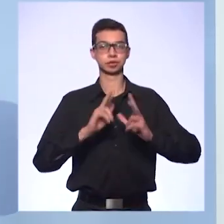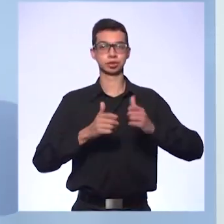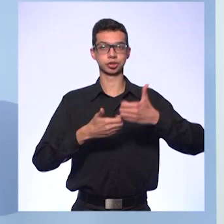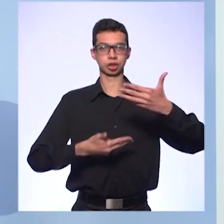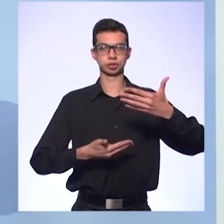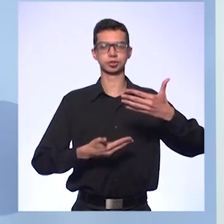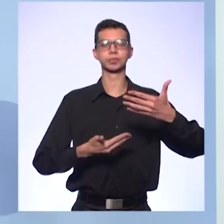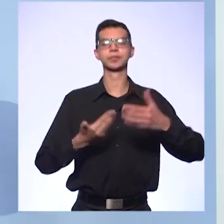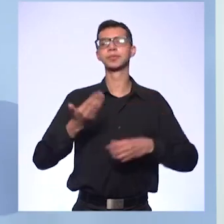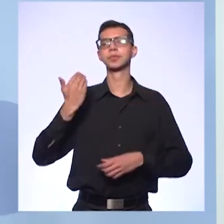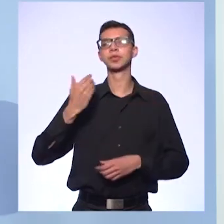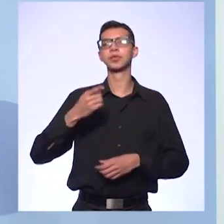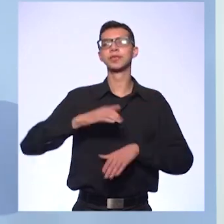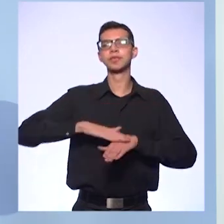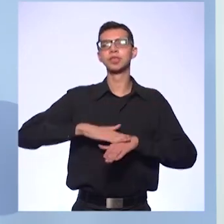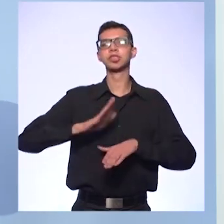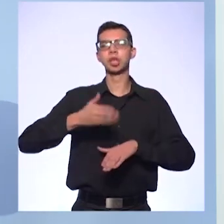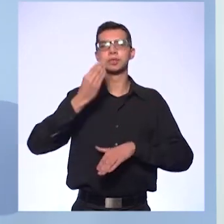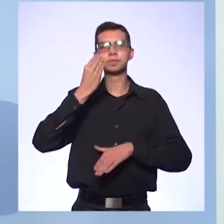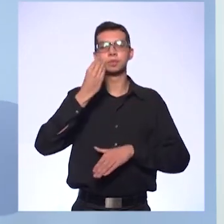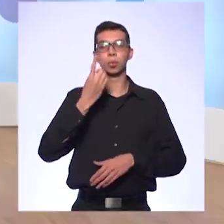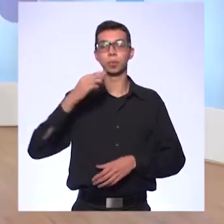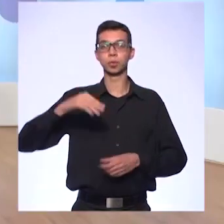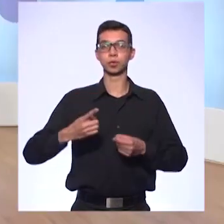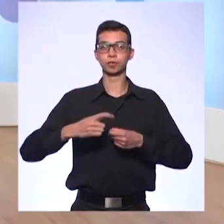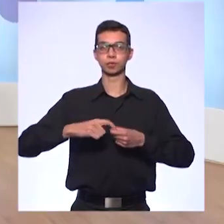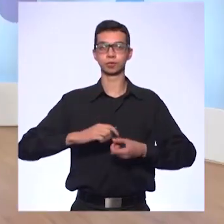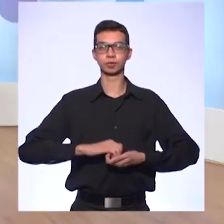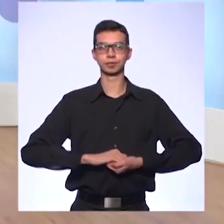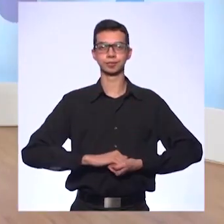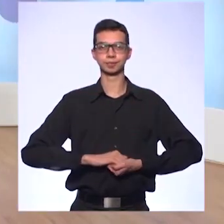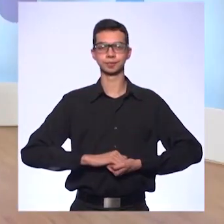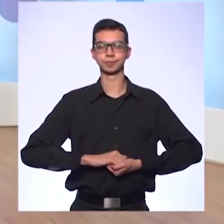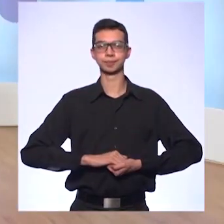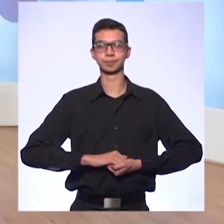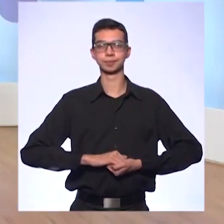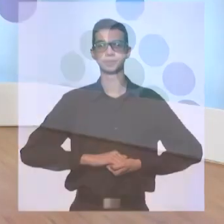fez um experimento aí. A gente volta em um minutinho.